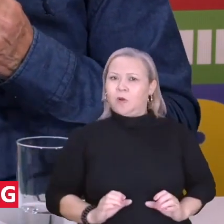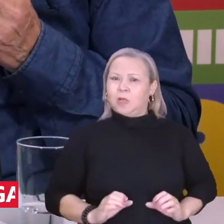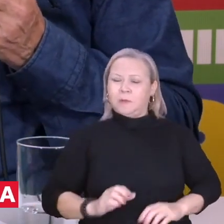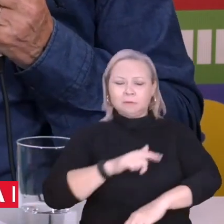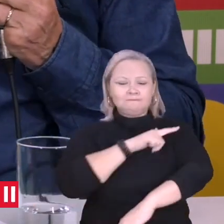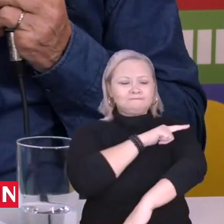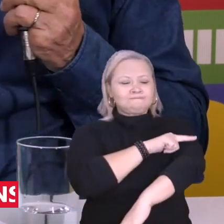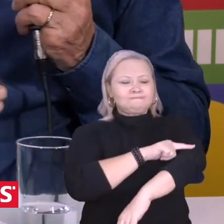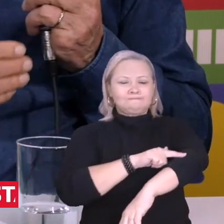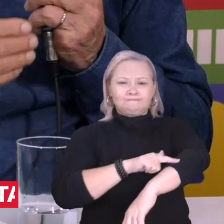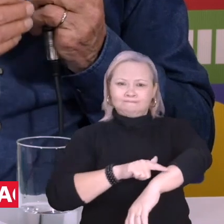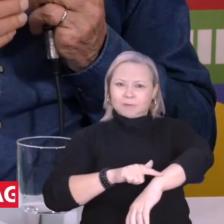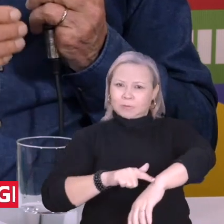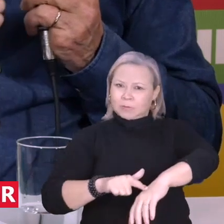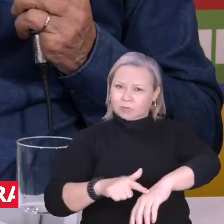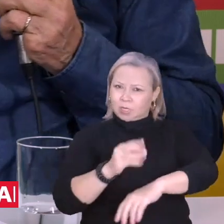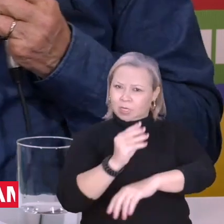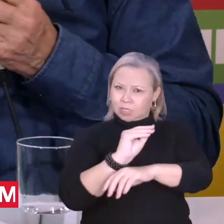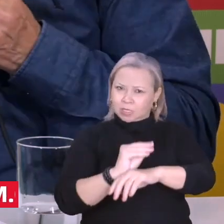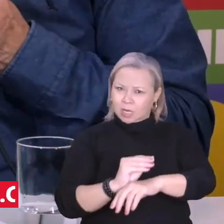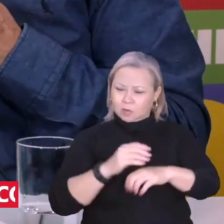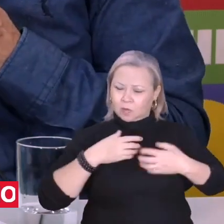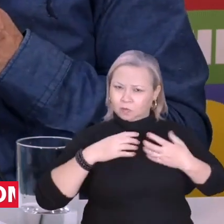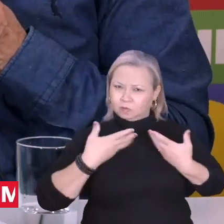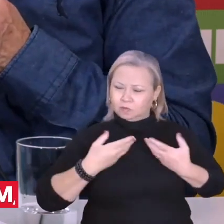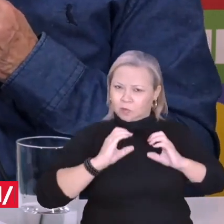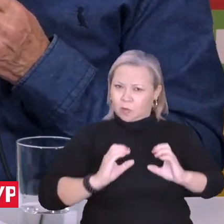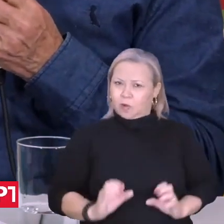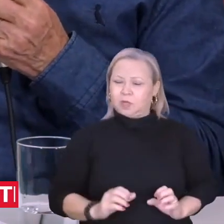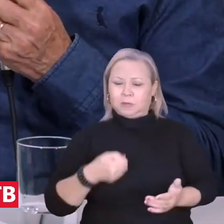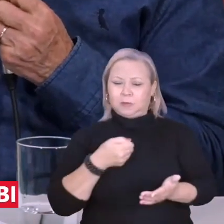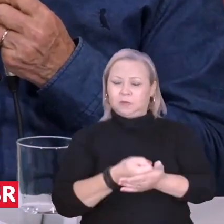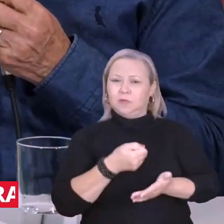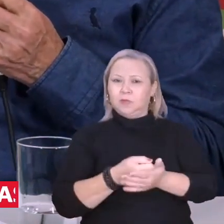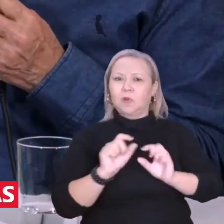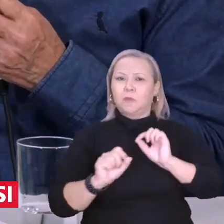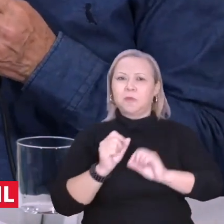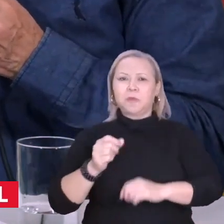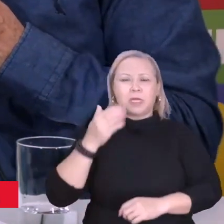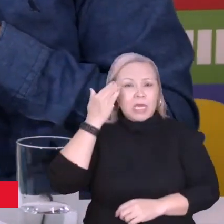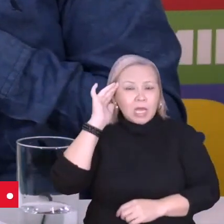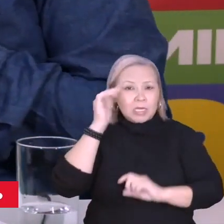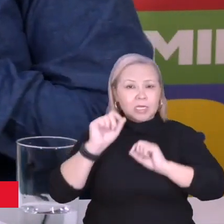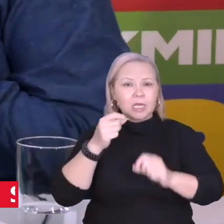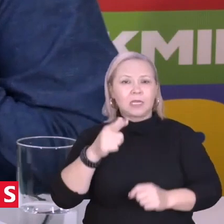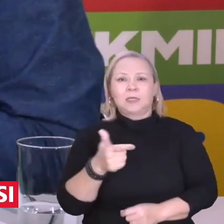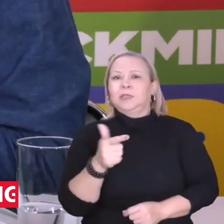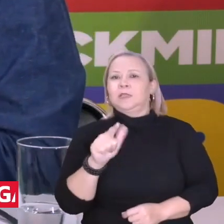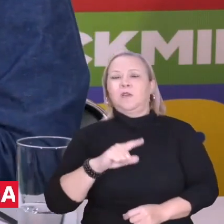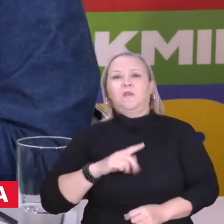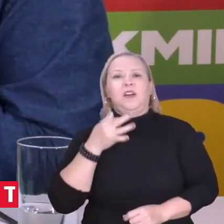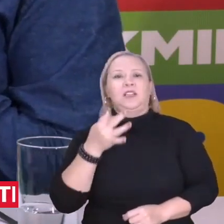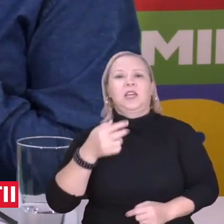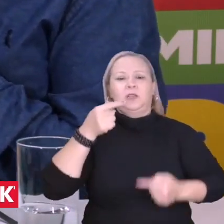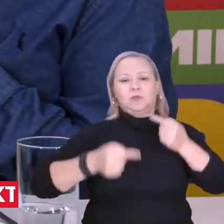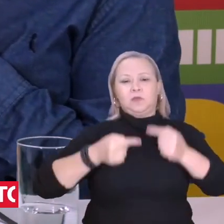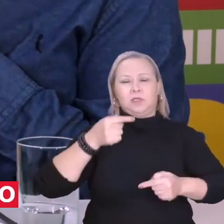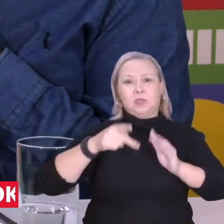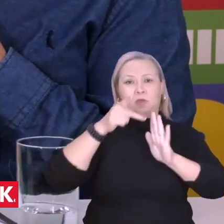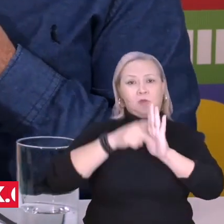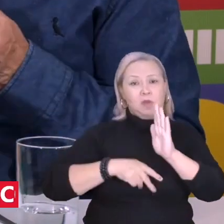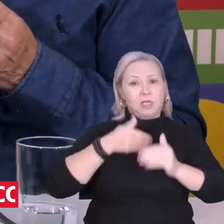histórico, da presença da Marina aqui, é uma demonstração de que a democracia ela pode